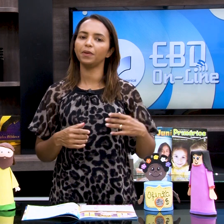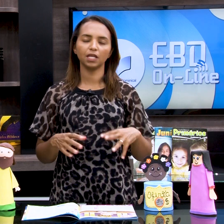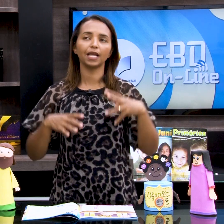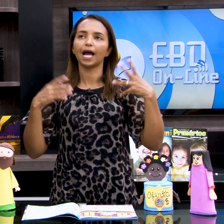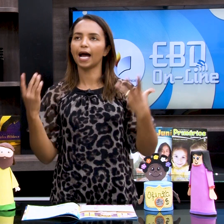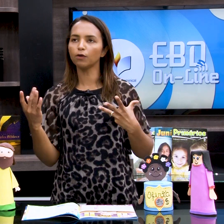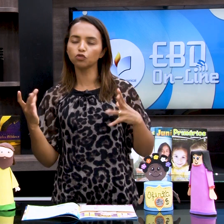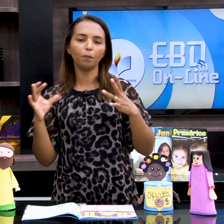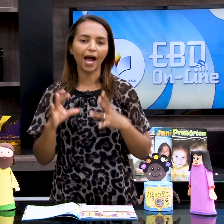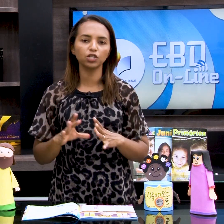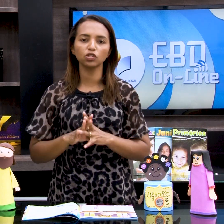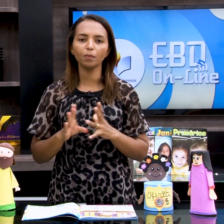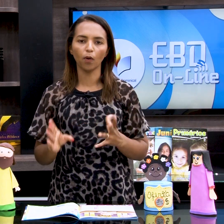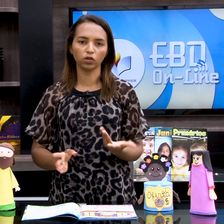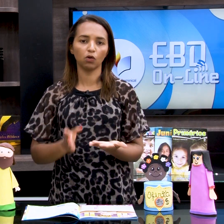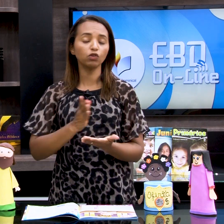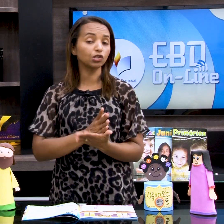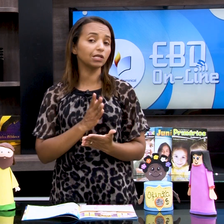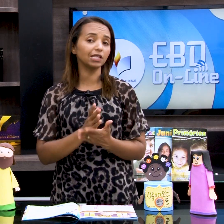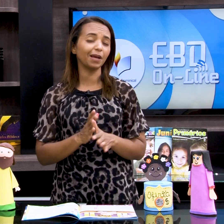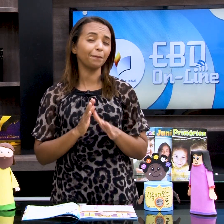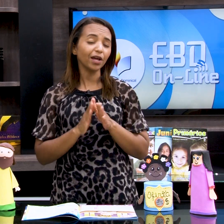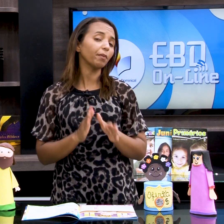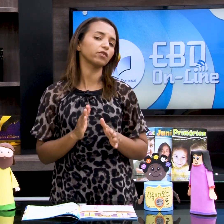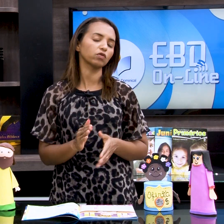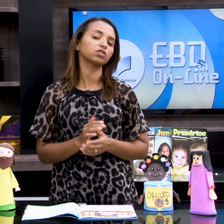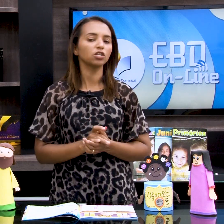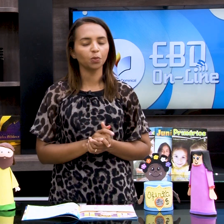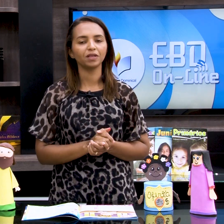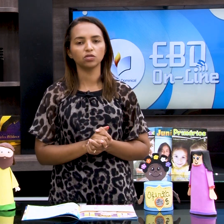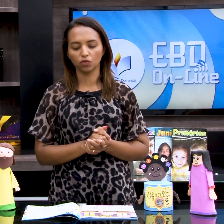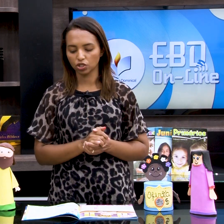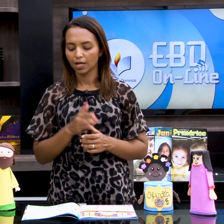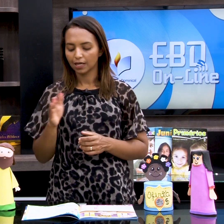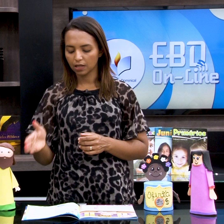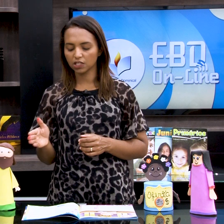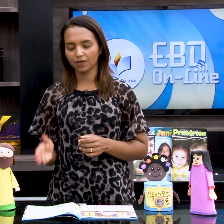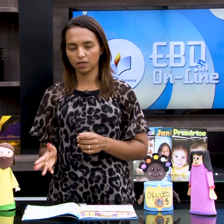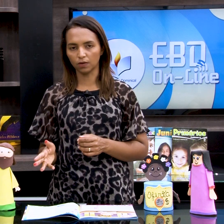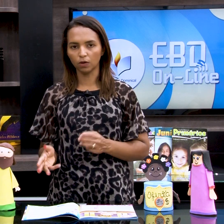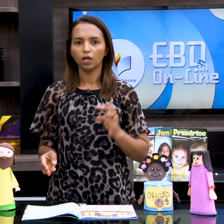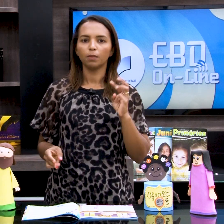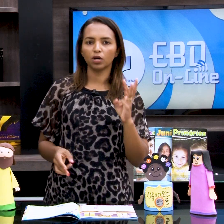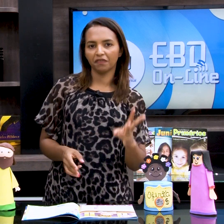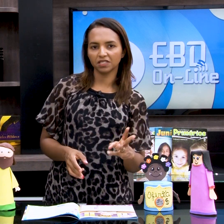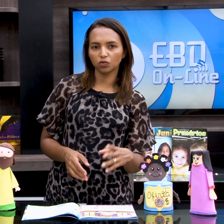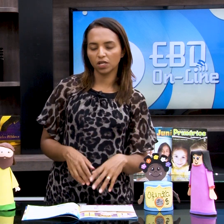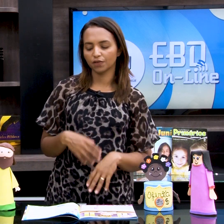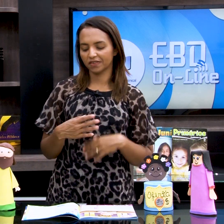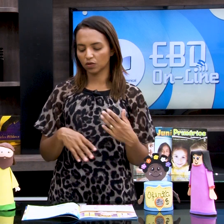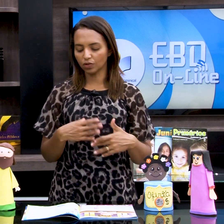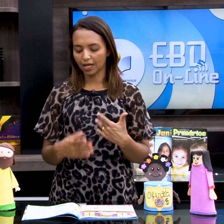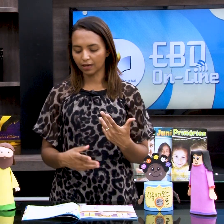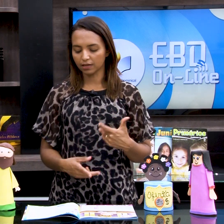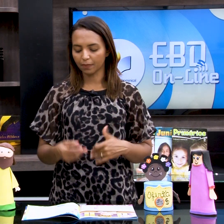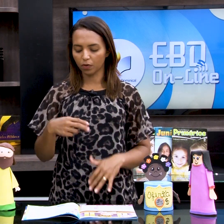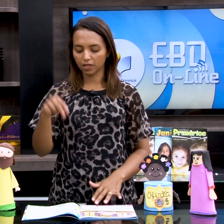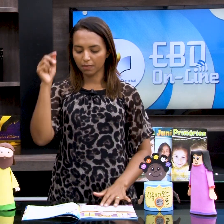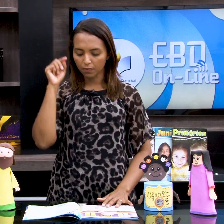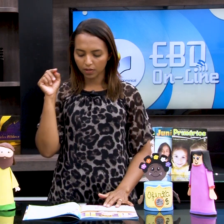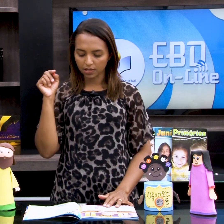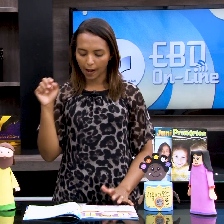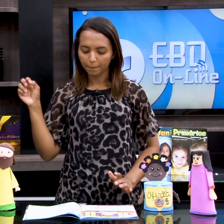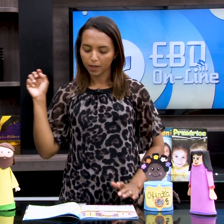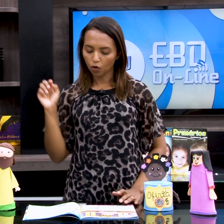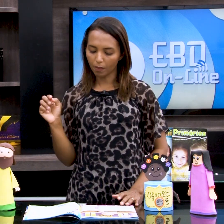eles repetirem alto baixo não importa constante que tenha pelo menos umas três repetições desse Versículo porque fazendo isso vai fazer com que a criança